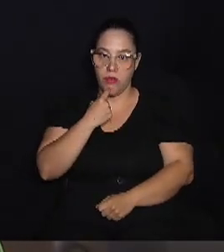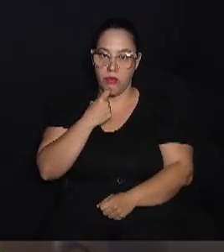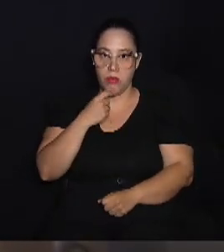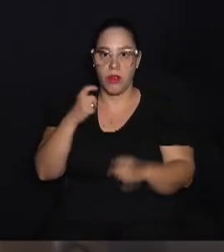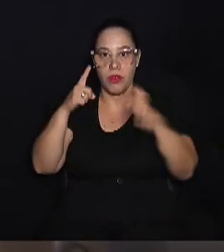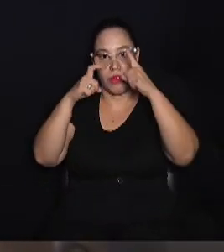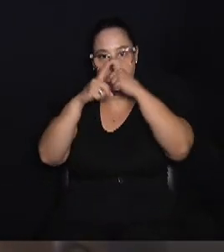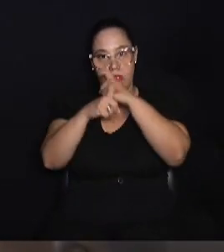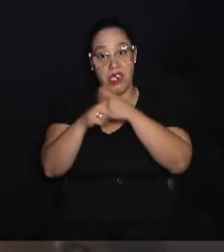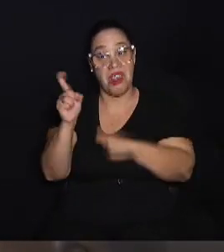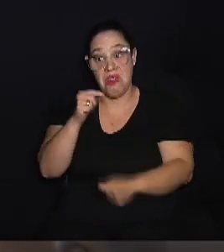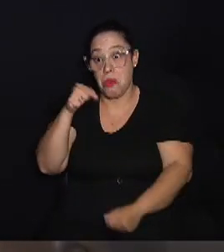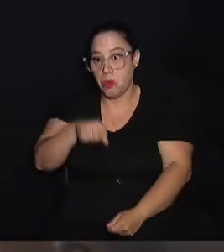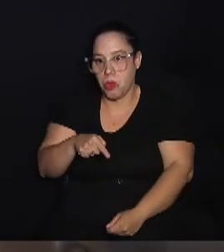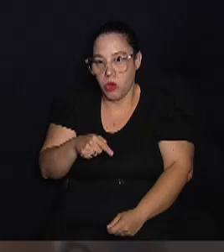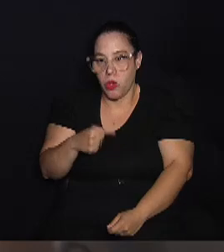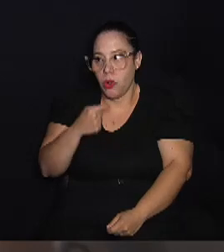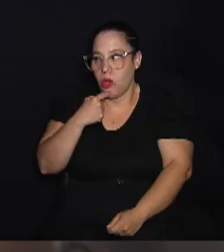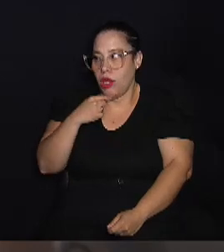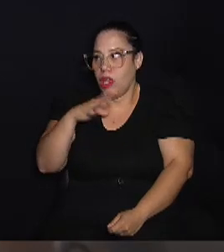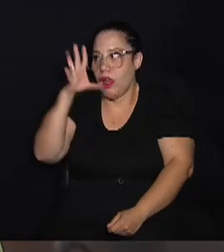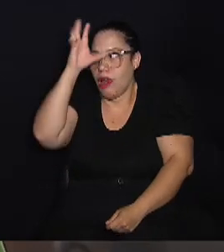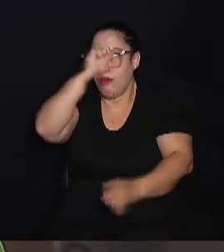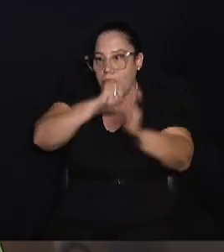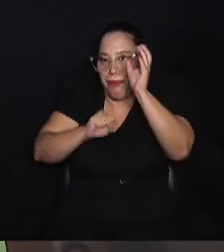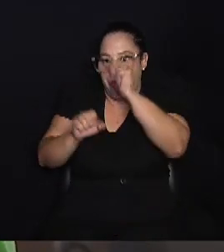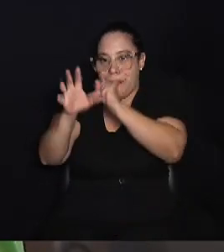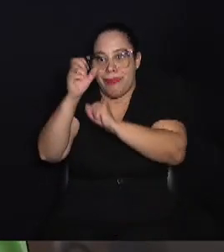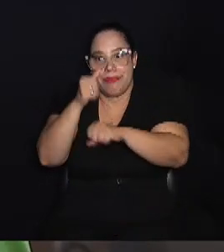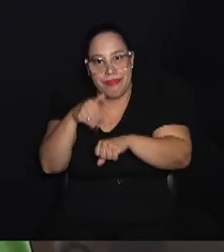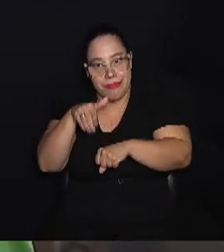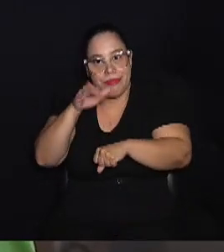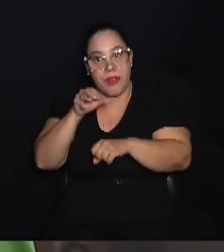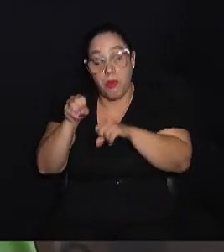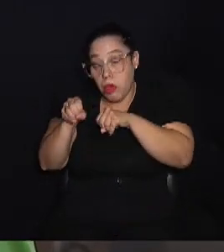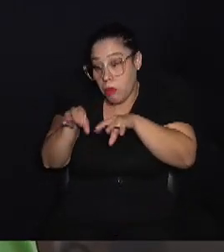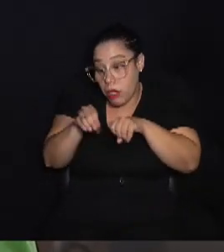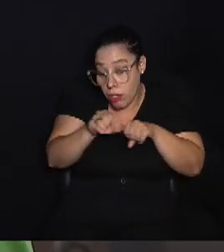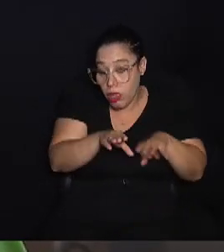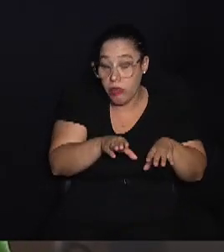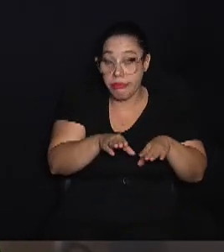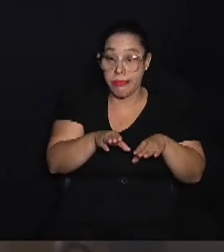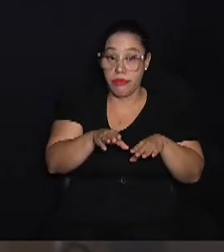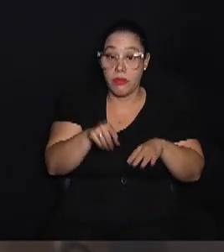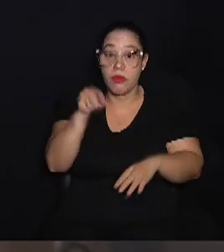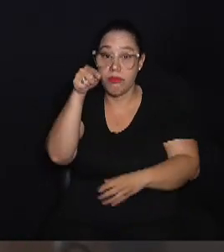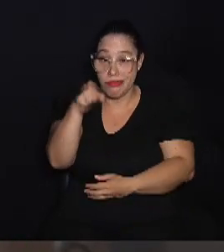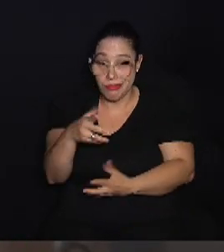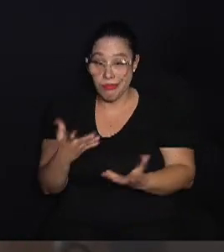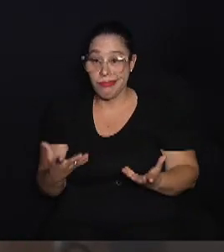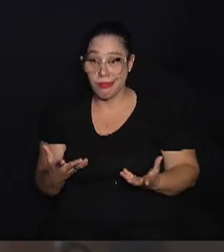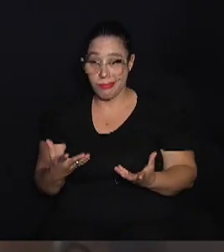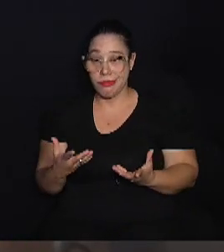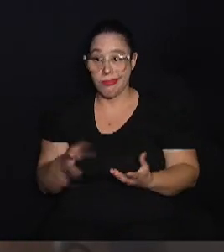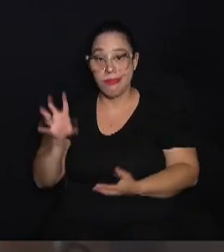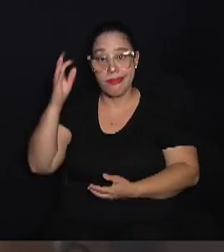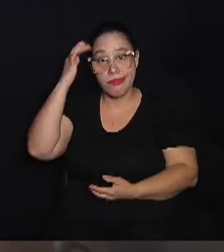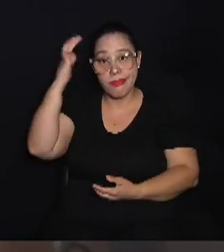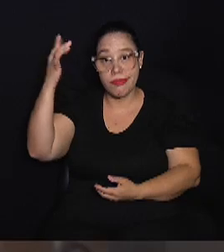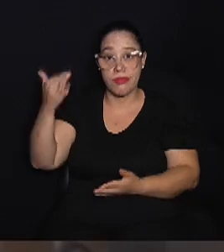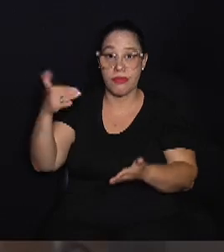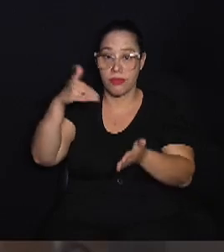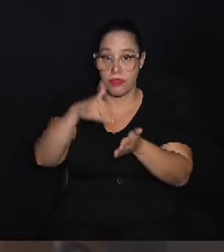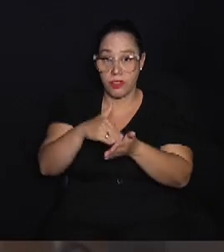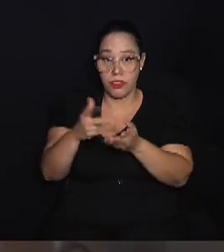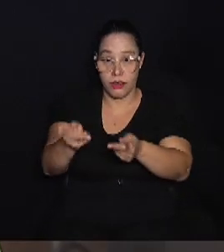desafio, porque eu não sou de Campinas, eu tive que aprender mais sobre a cidade para poder ensinar, mas foi por esse motivo que a gente teve essa ideia de trazê-los aqui, foi